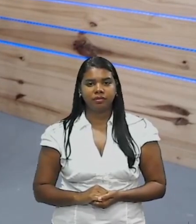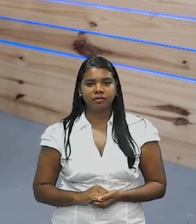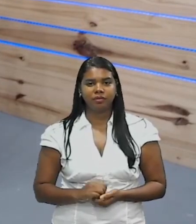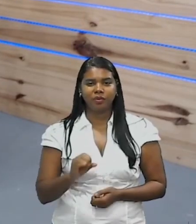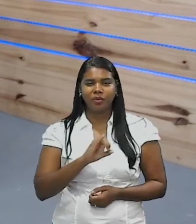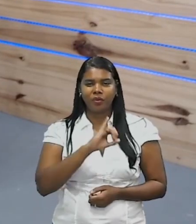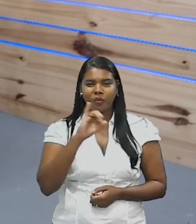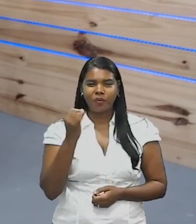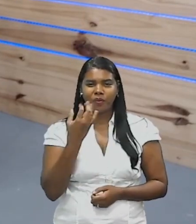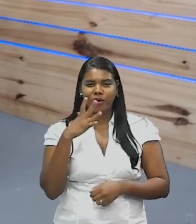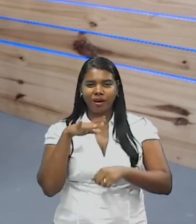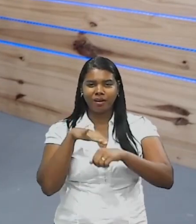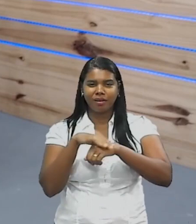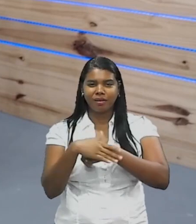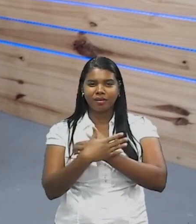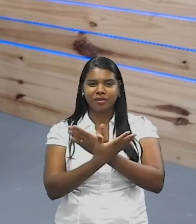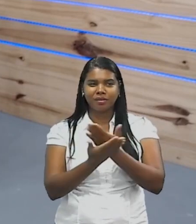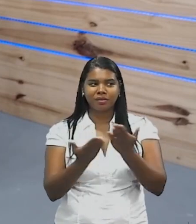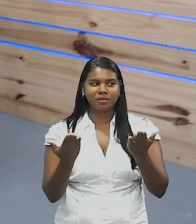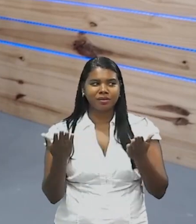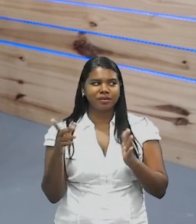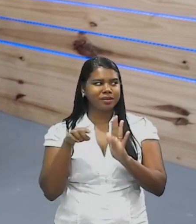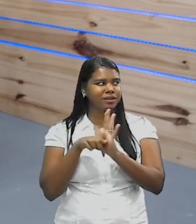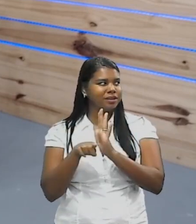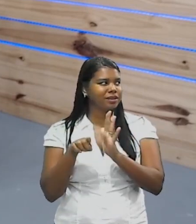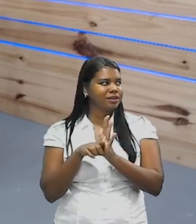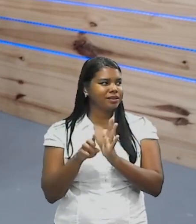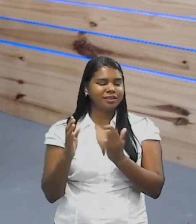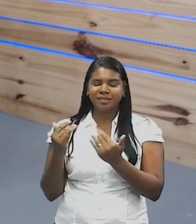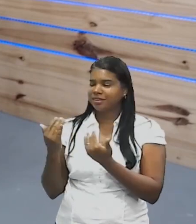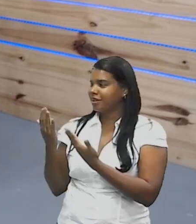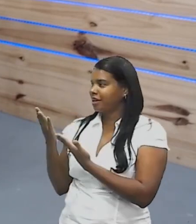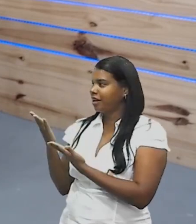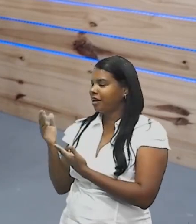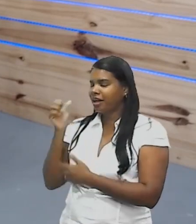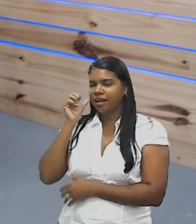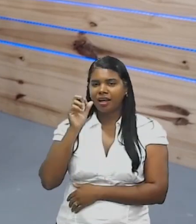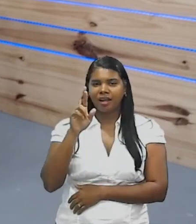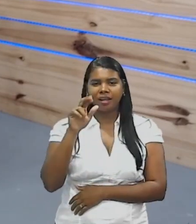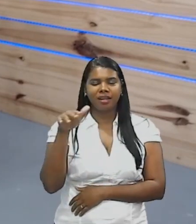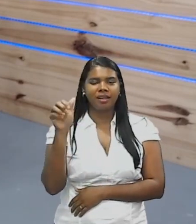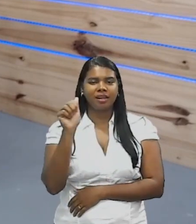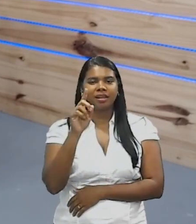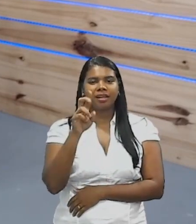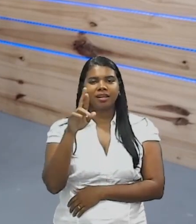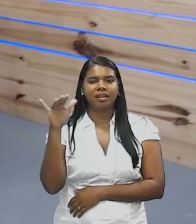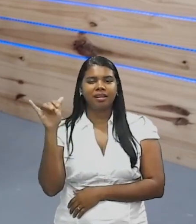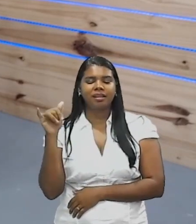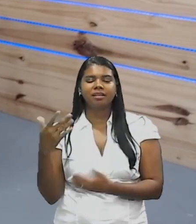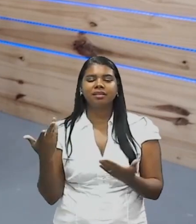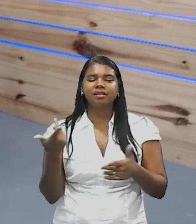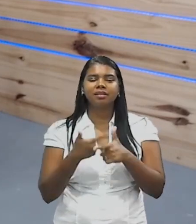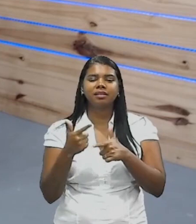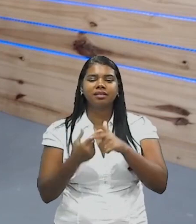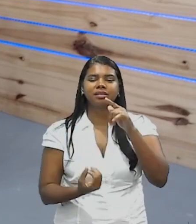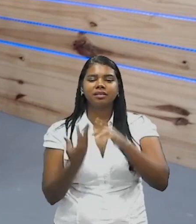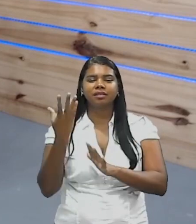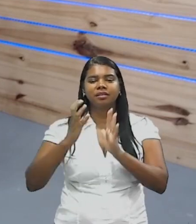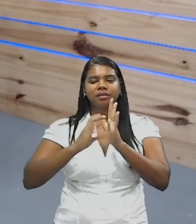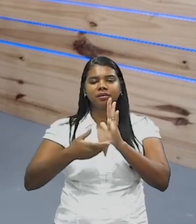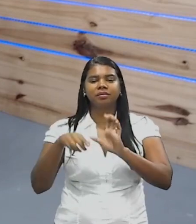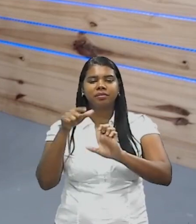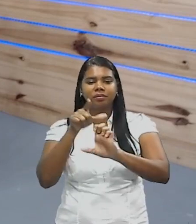Olá, boa noite. Quero fazer algumas perguntas a Renata e a Adriana. Quais são os problemas que as empresas